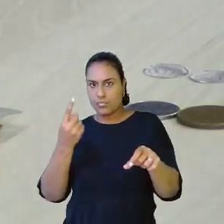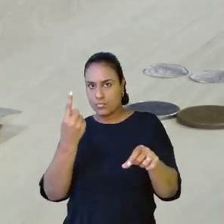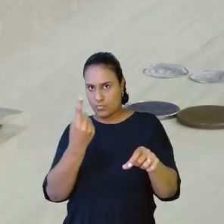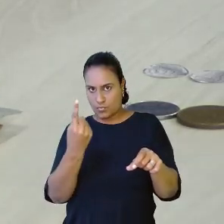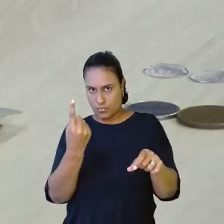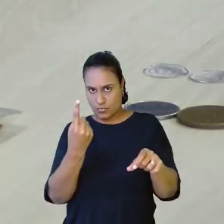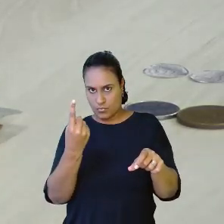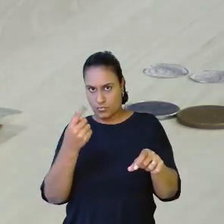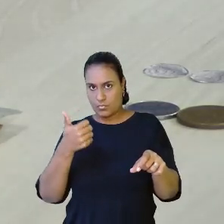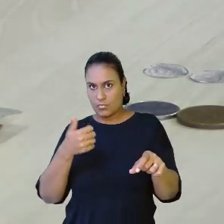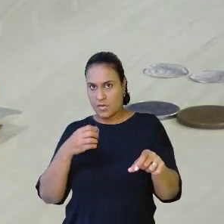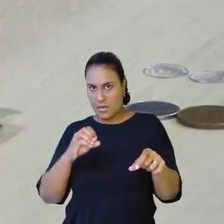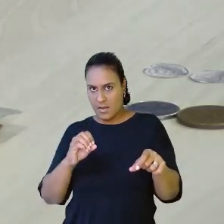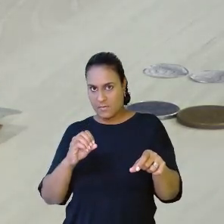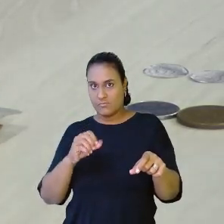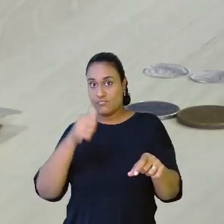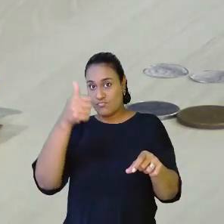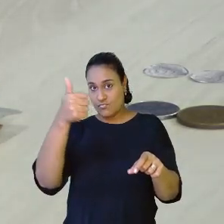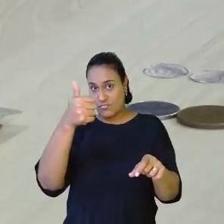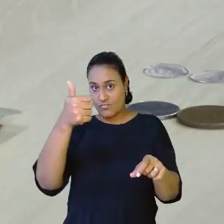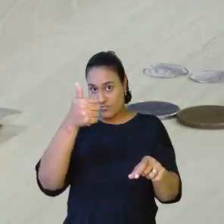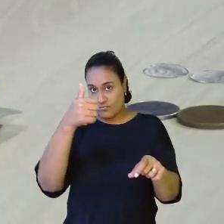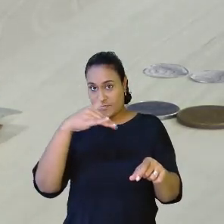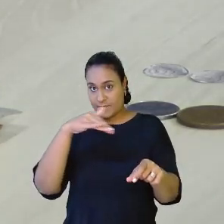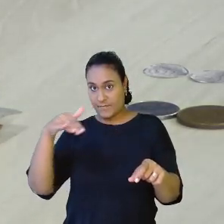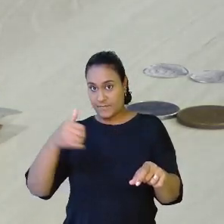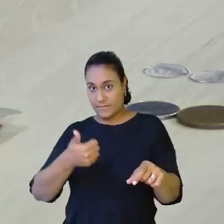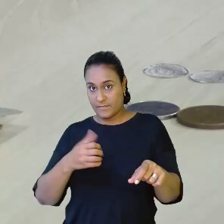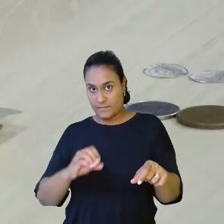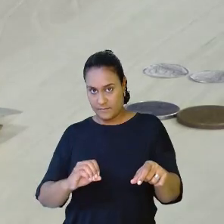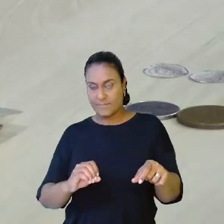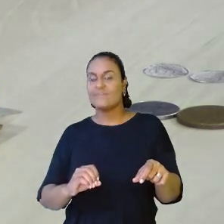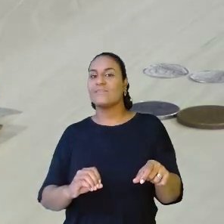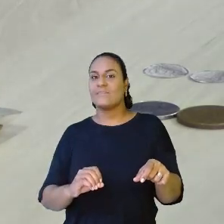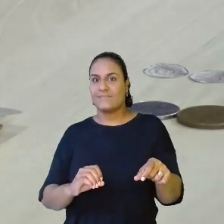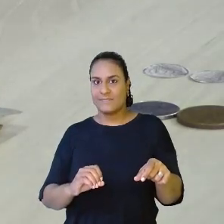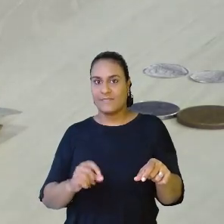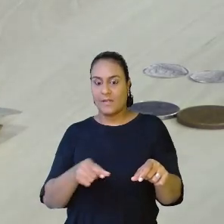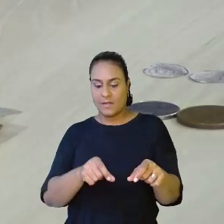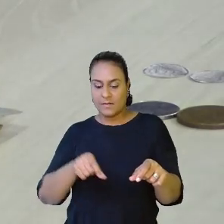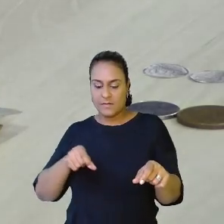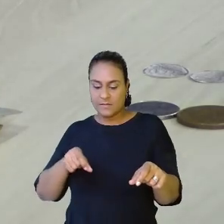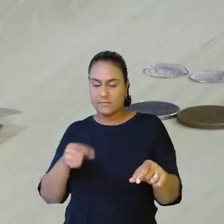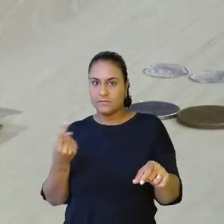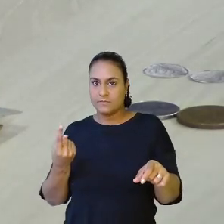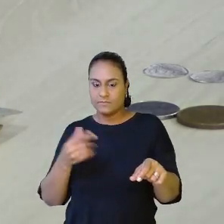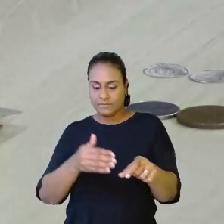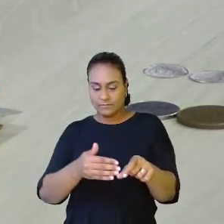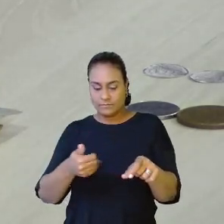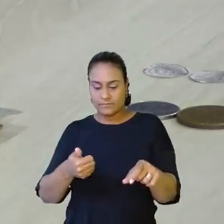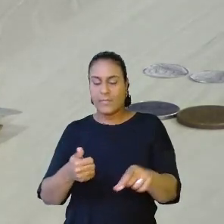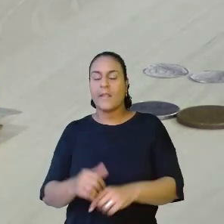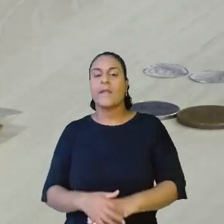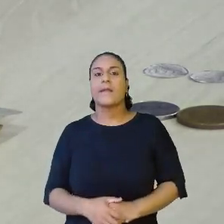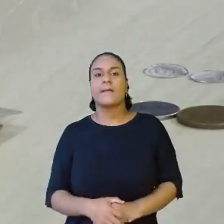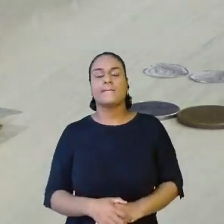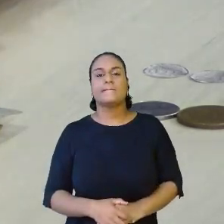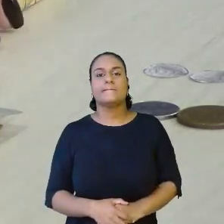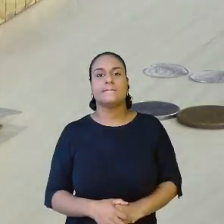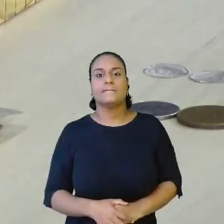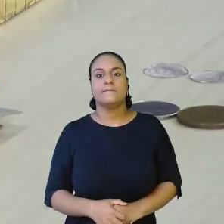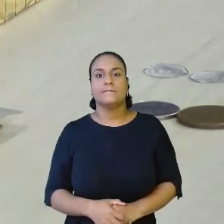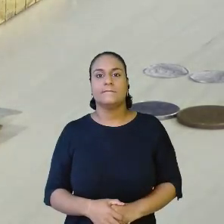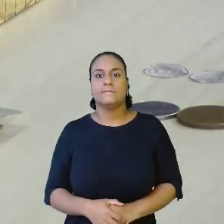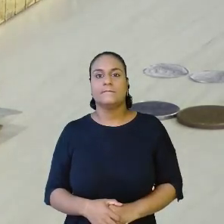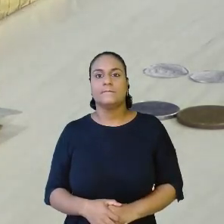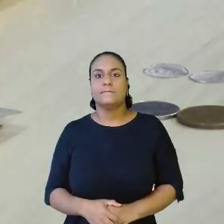1 décimo. Isso mesmo, eu tirei 1 décimo. Vamos ver aqui